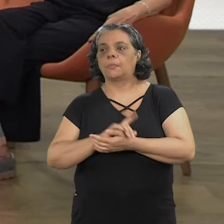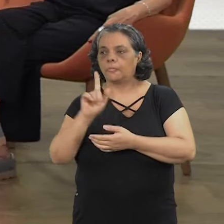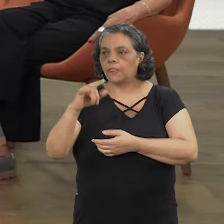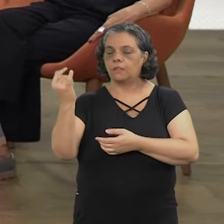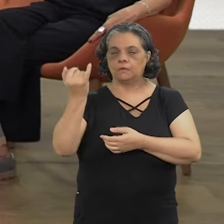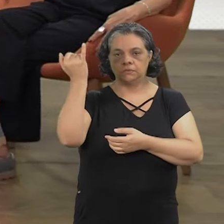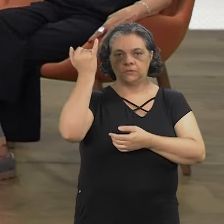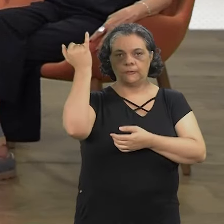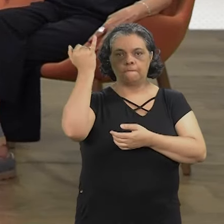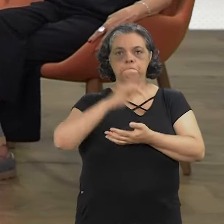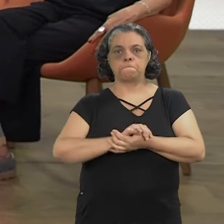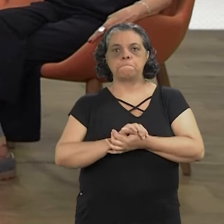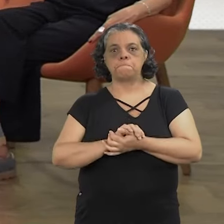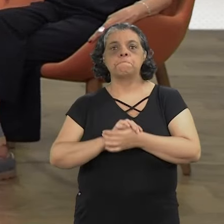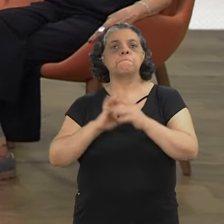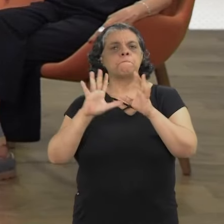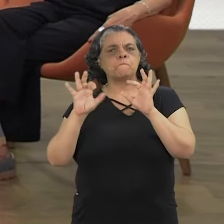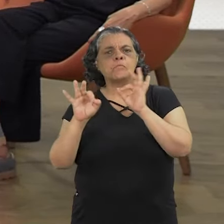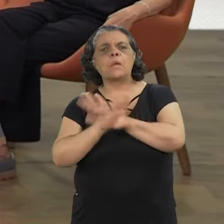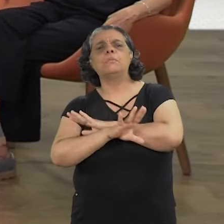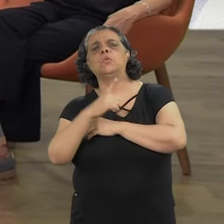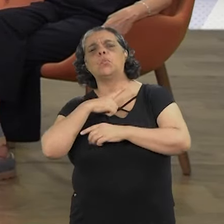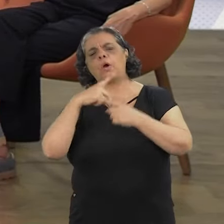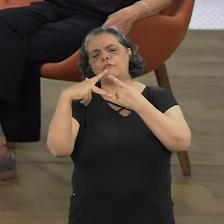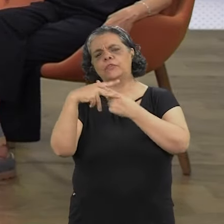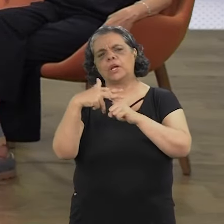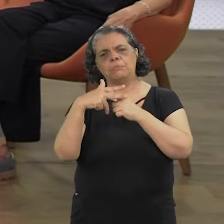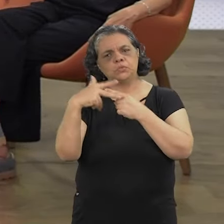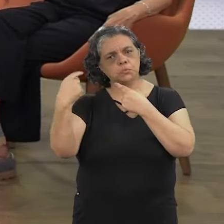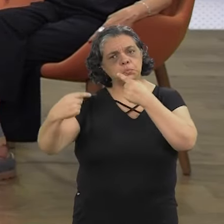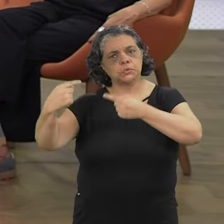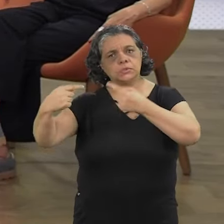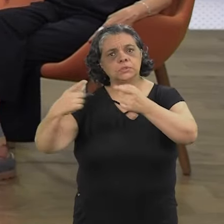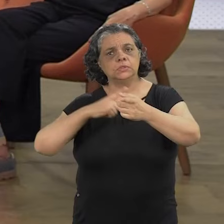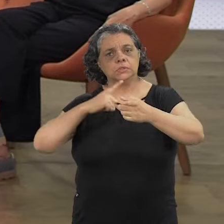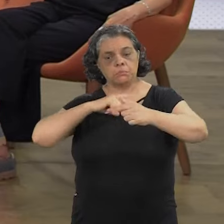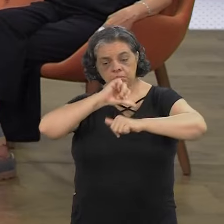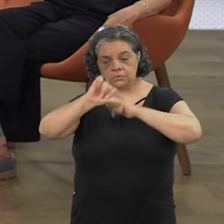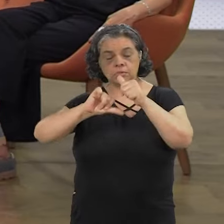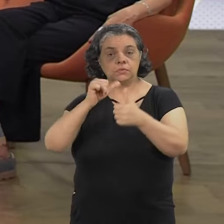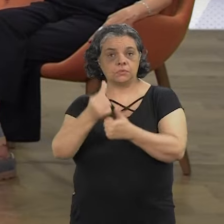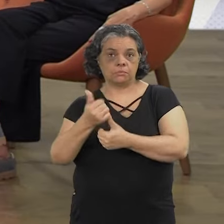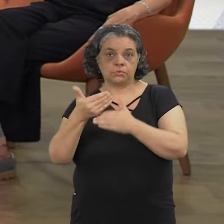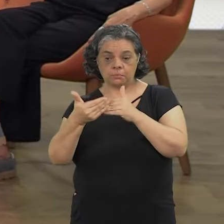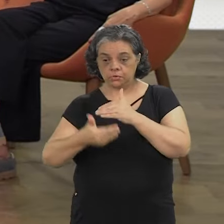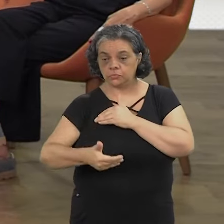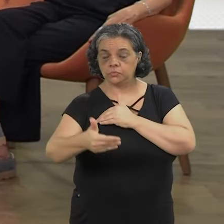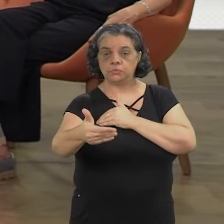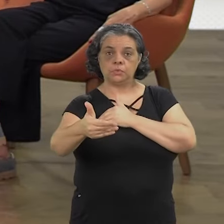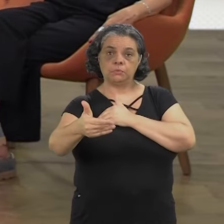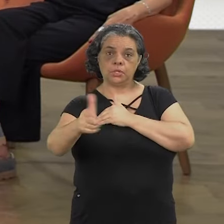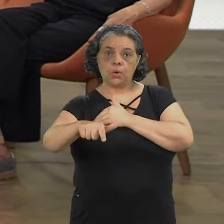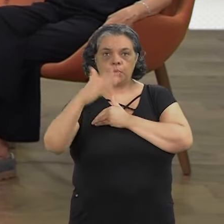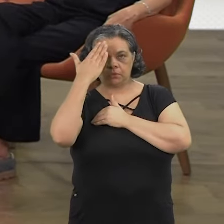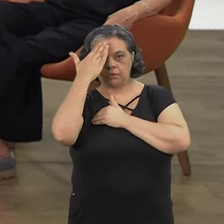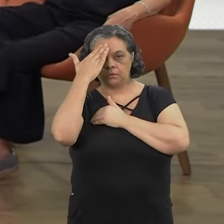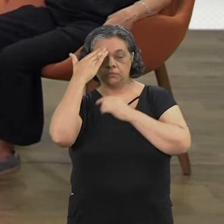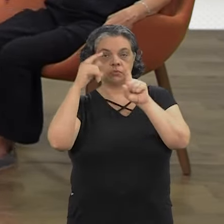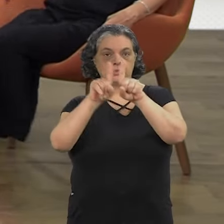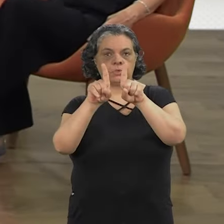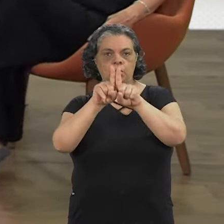então é super importante porque ela acaba se tornando também uma ferramenta política né de transformação a partir do momento que eu eu